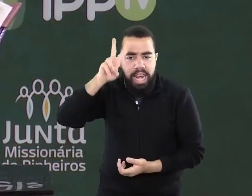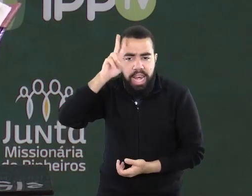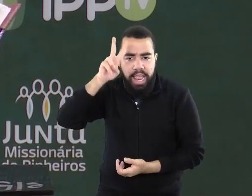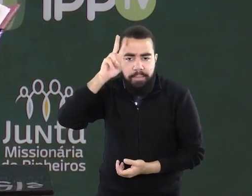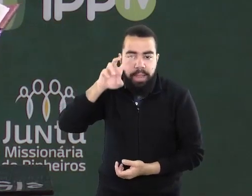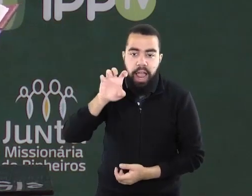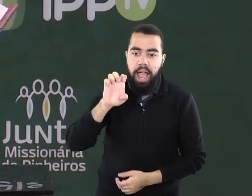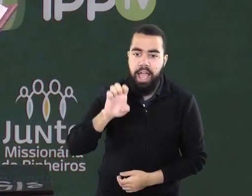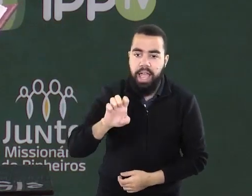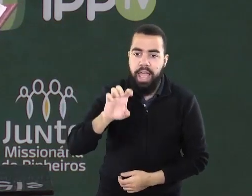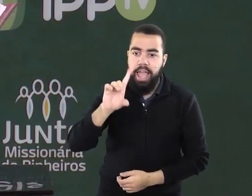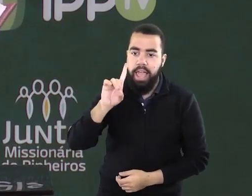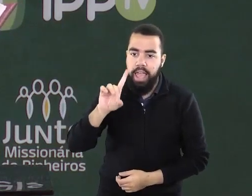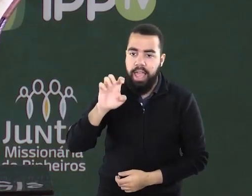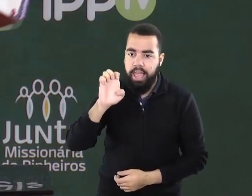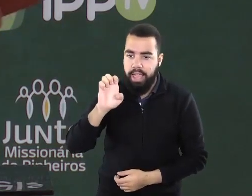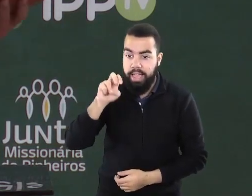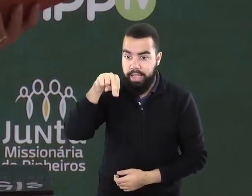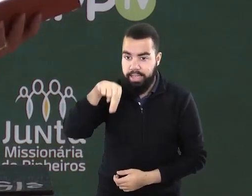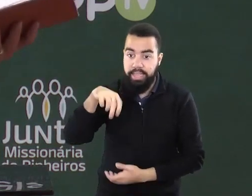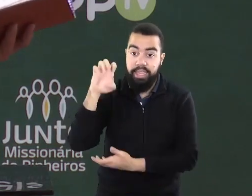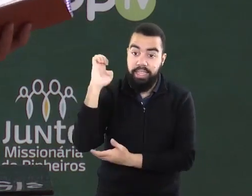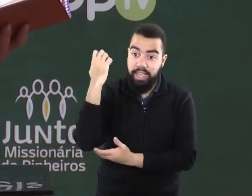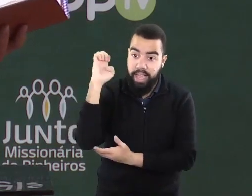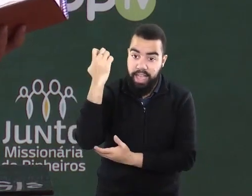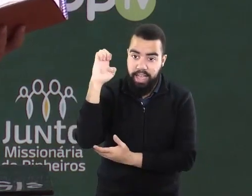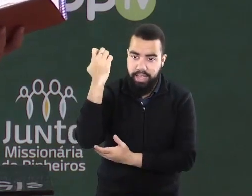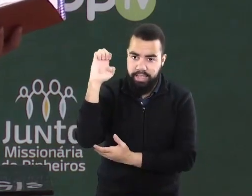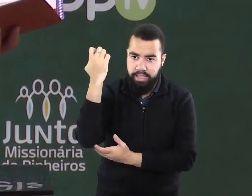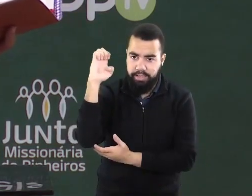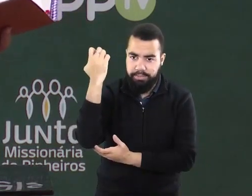delícias, de cores